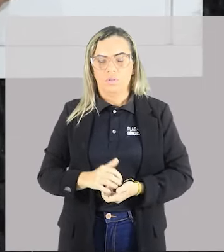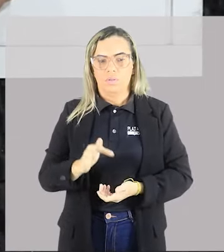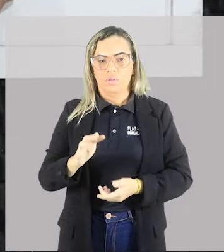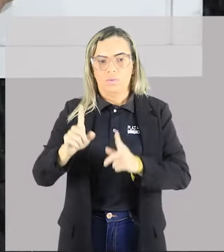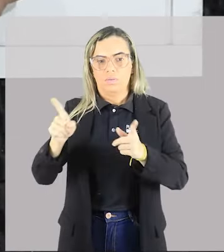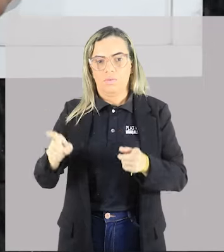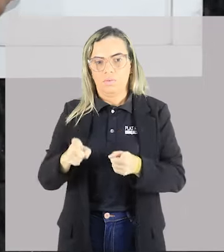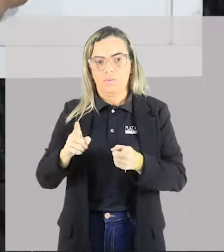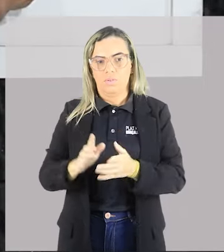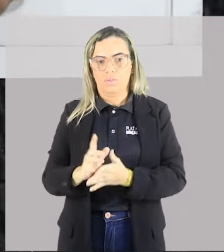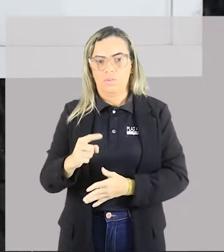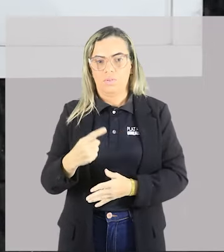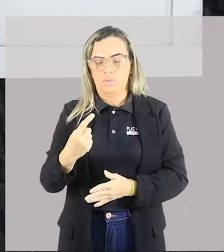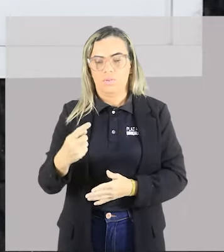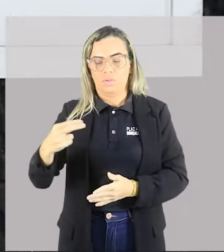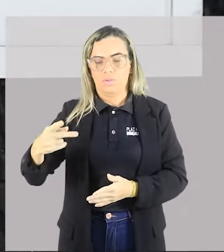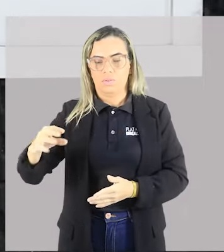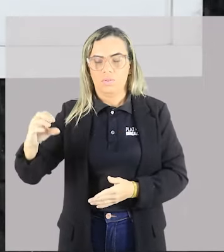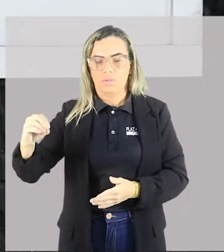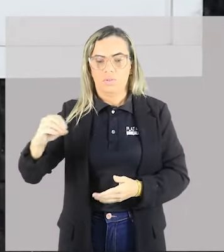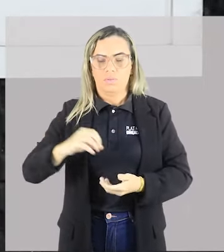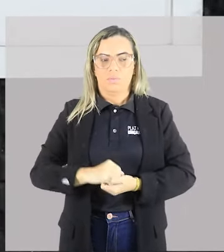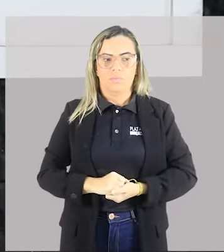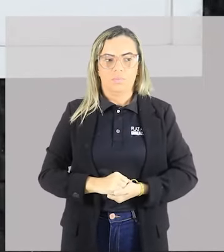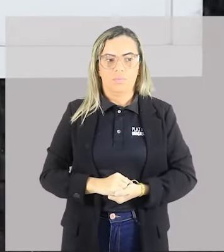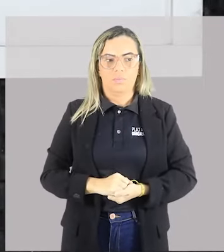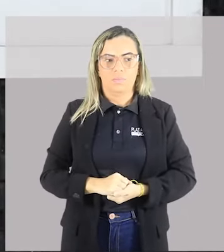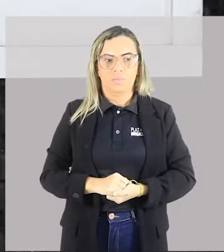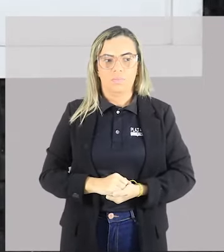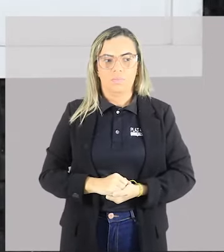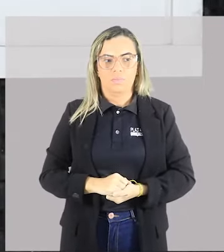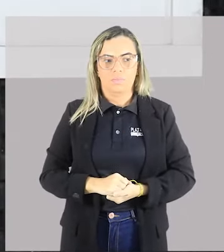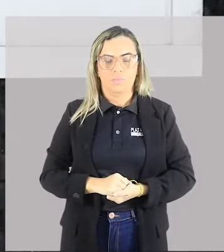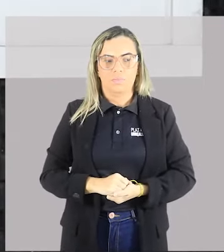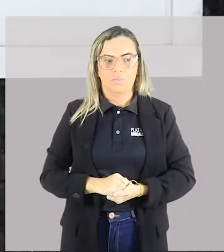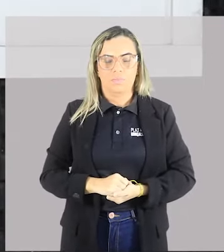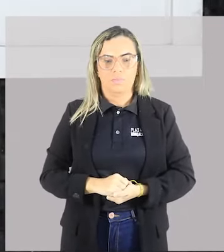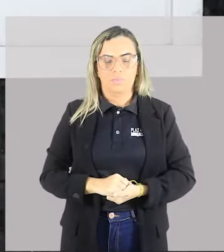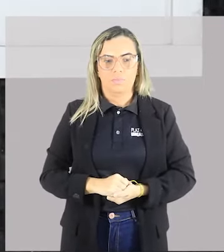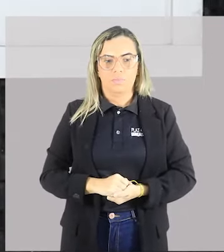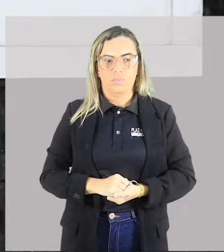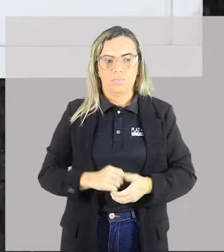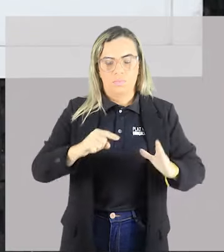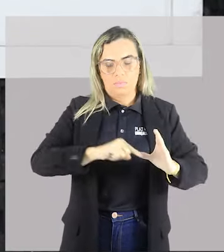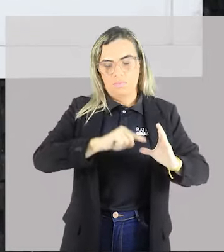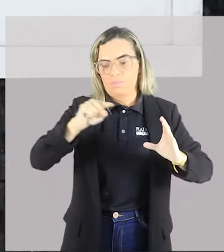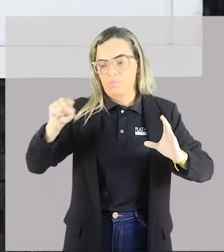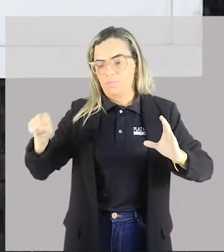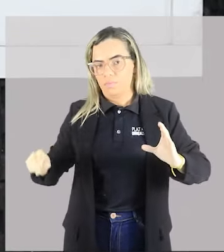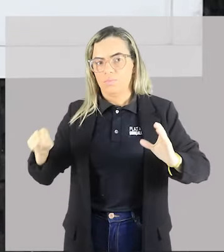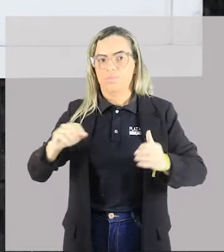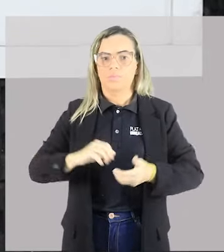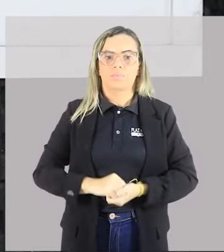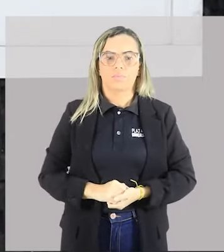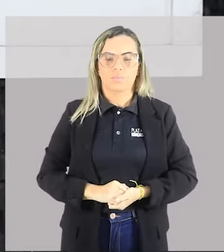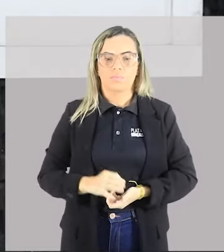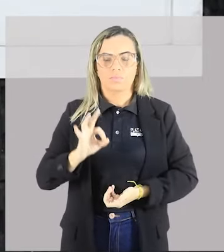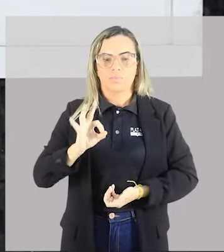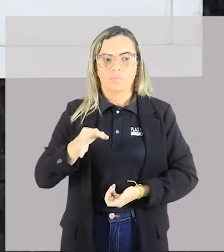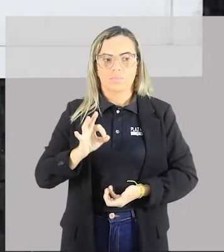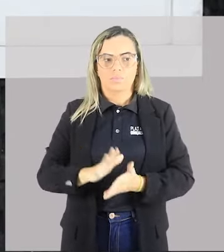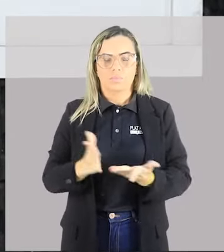É iG 0 Isso quer dizer então que 1 está associado com 0